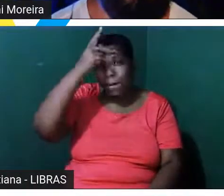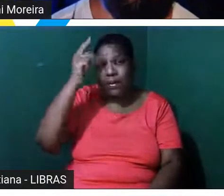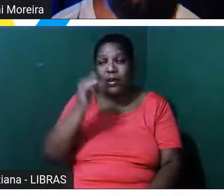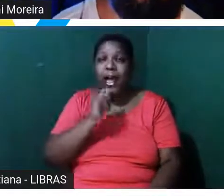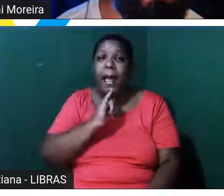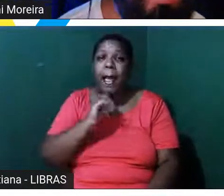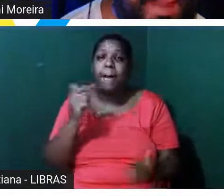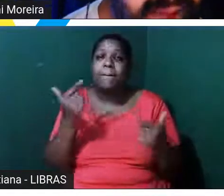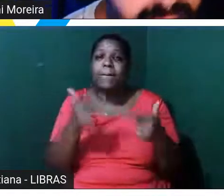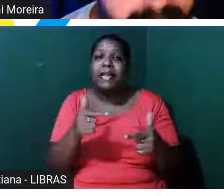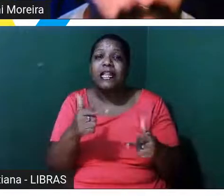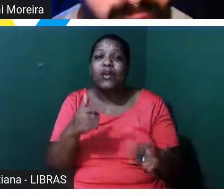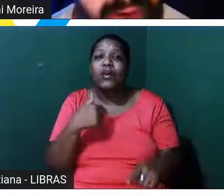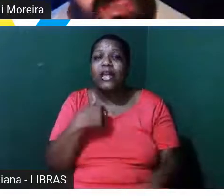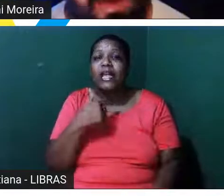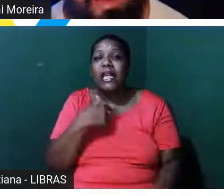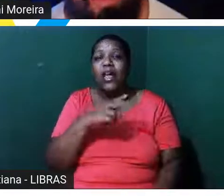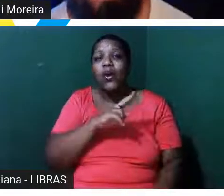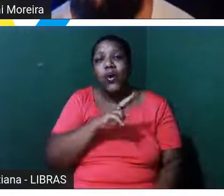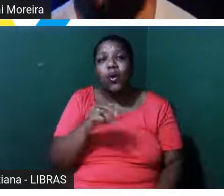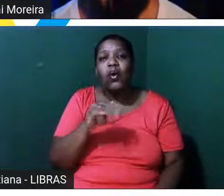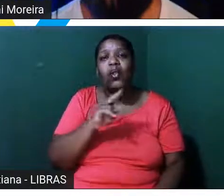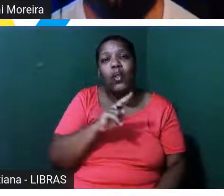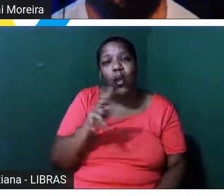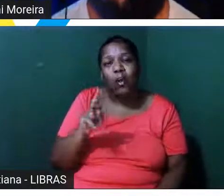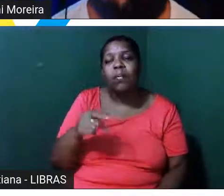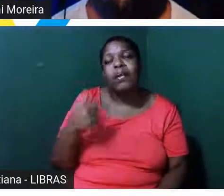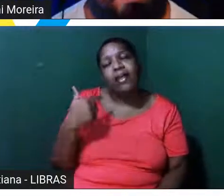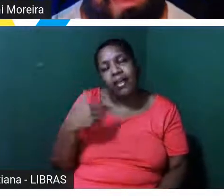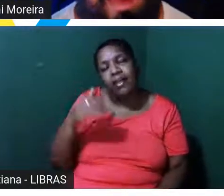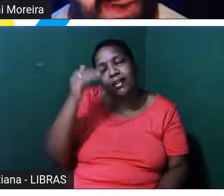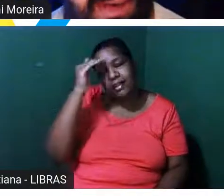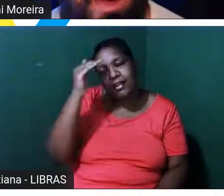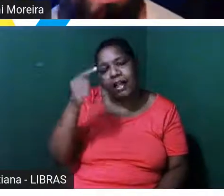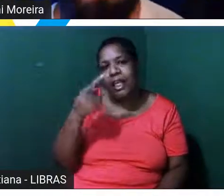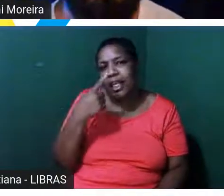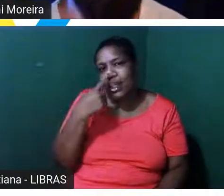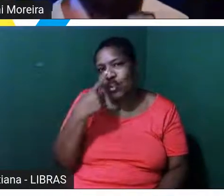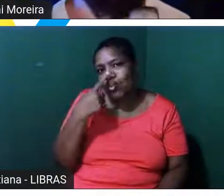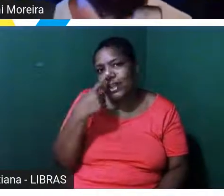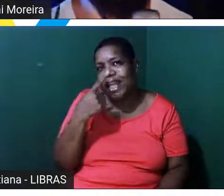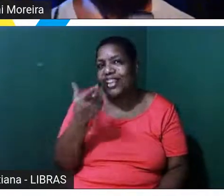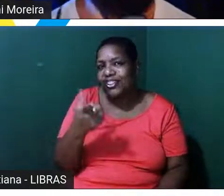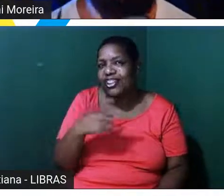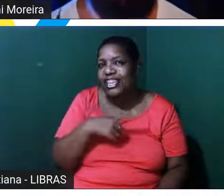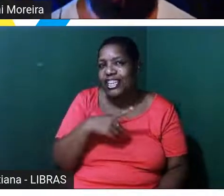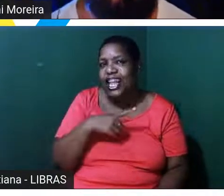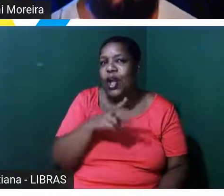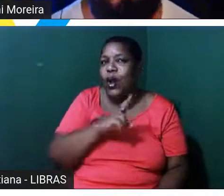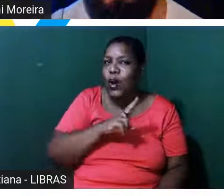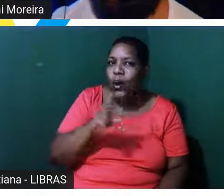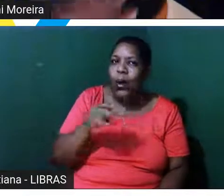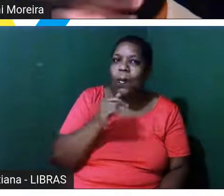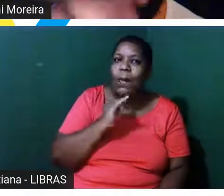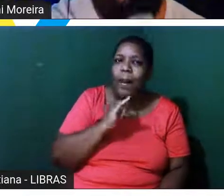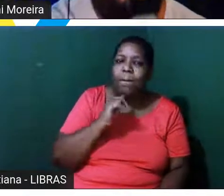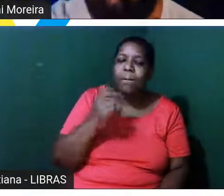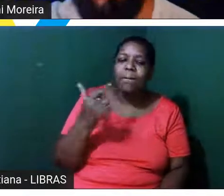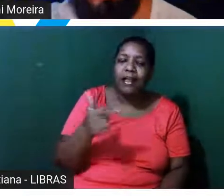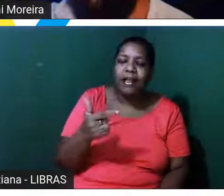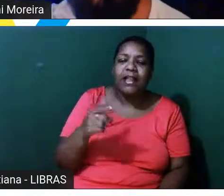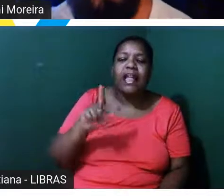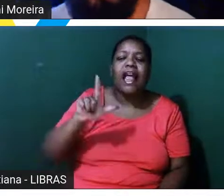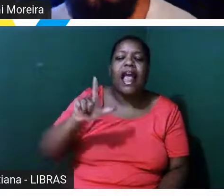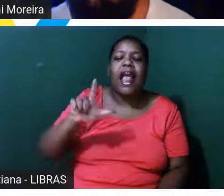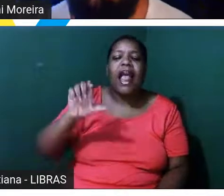mas quem tem intimidade chama pelo nome normalmente as pessoas tipo pelo nome e quem tem intimidade chama pelo apelido mas como